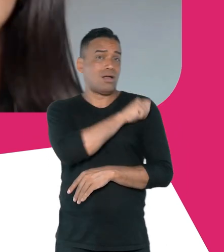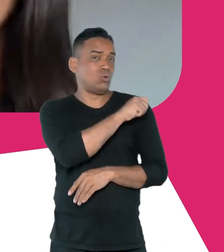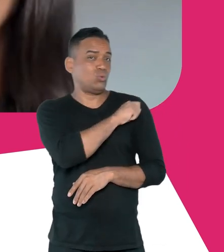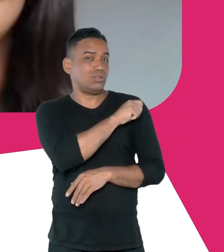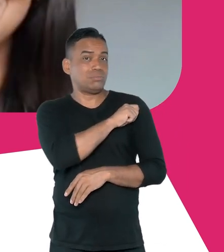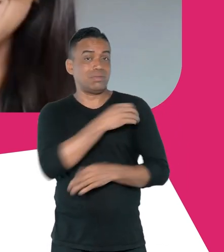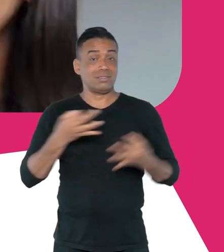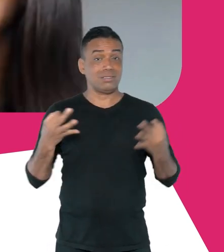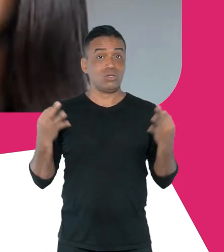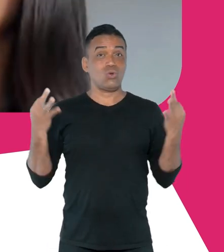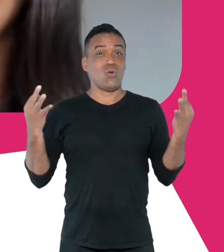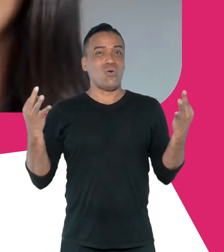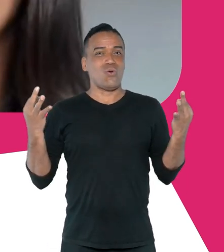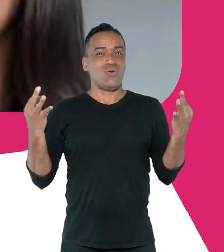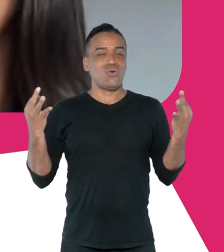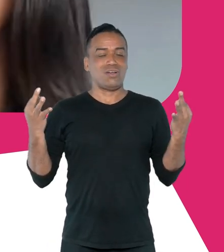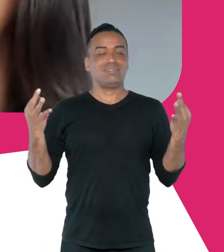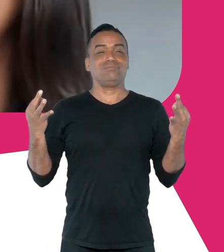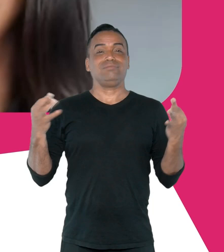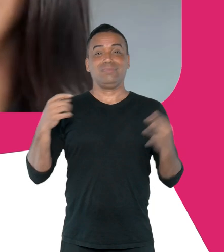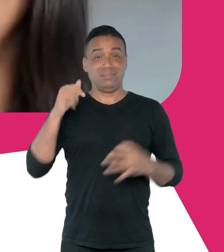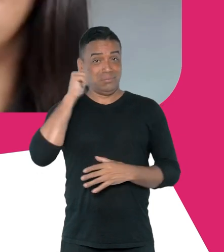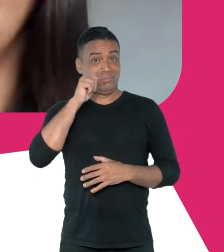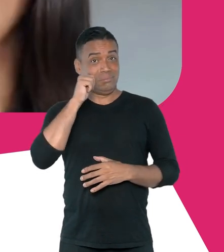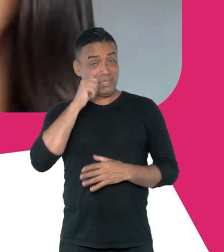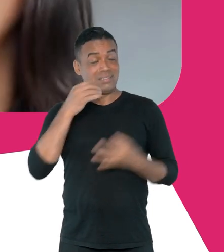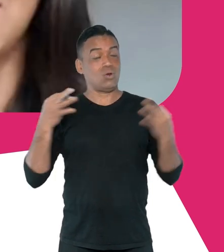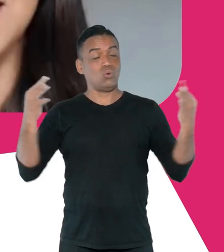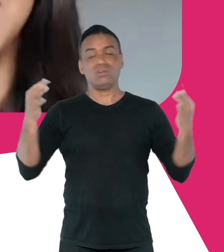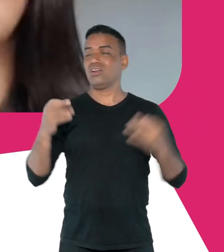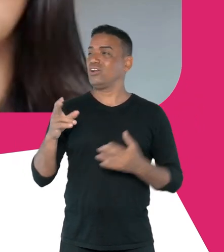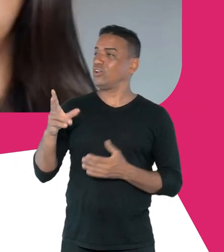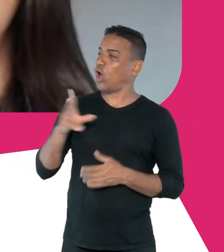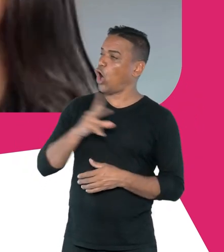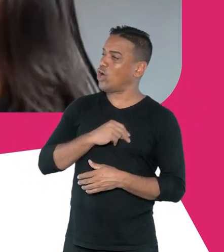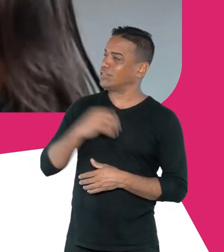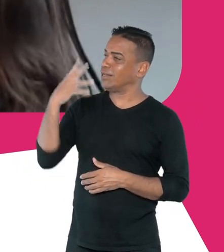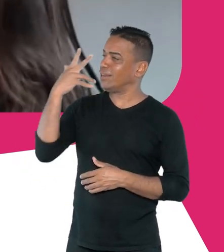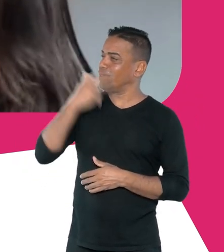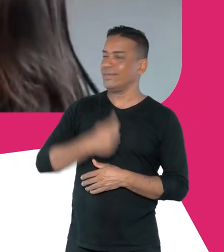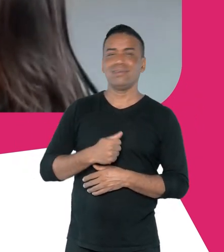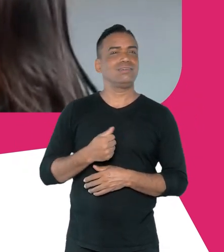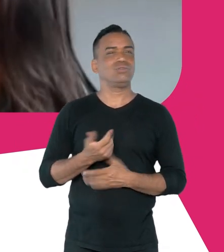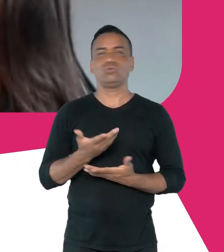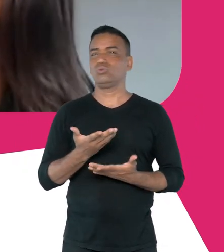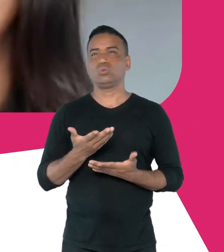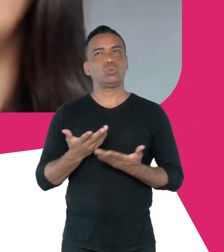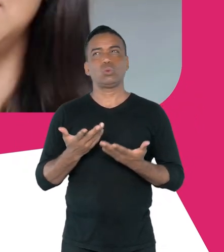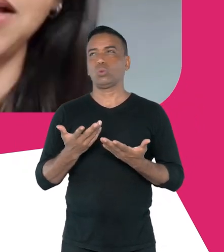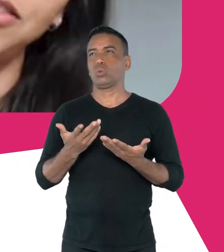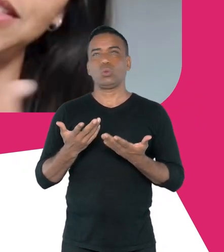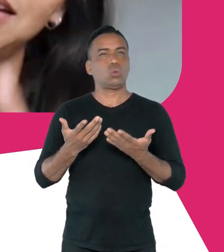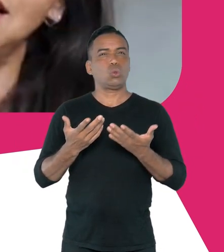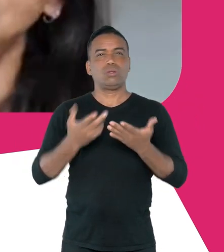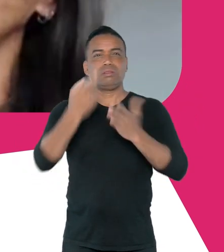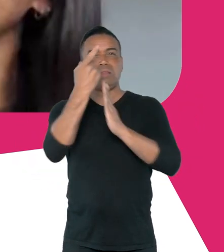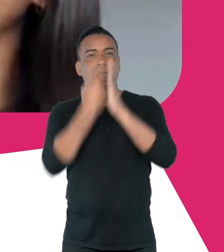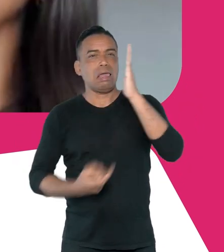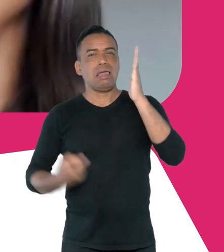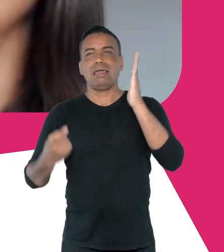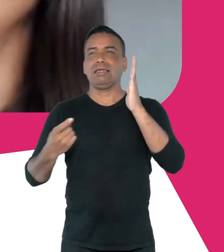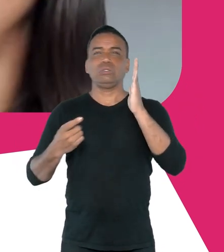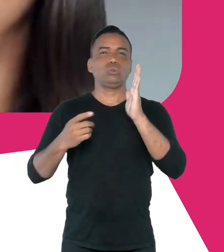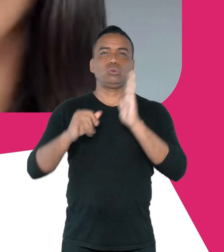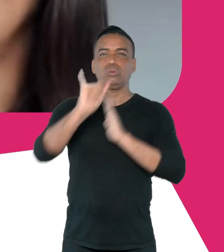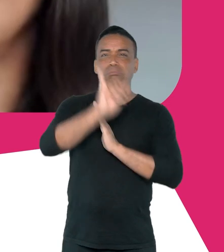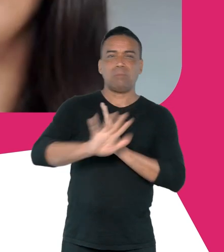yoga, né? Elas sempre me falam, nossa, tá lindo, tá maravilhoso, a mensagem tá muito bacana, as imagens, as